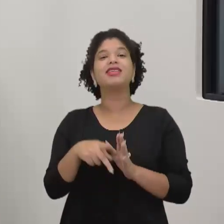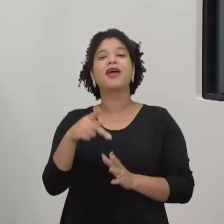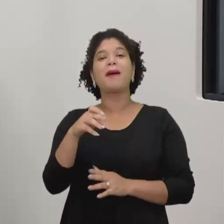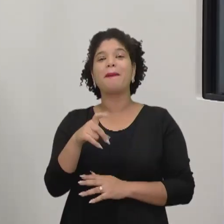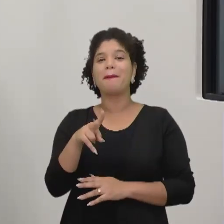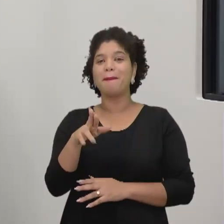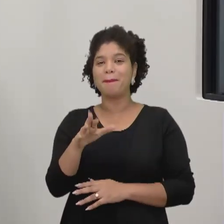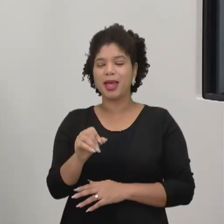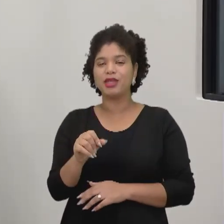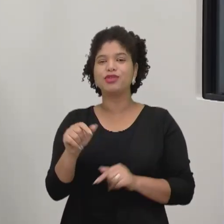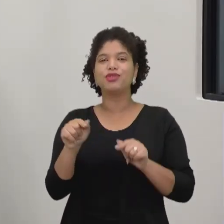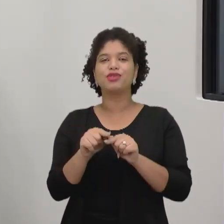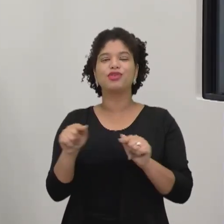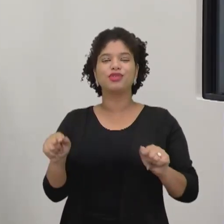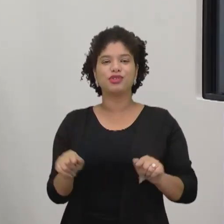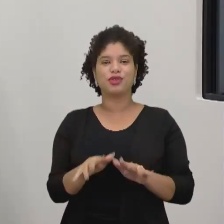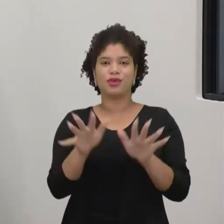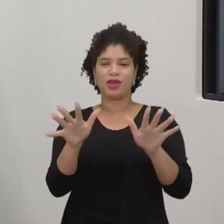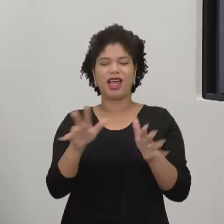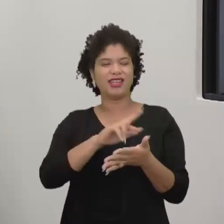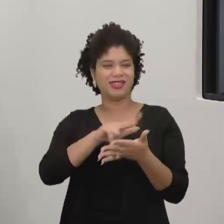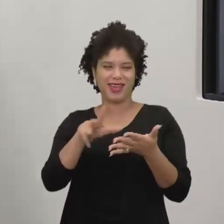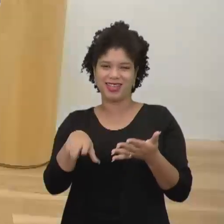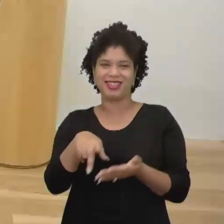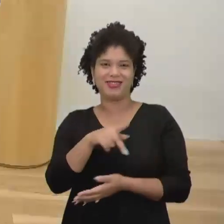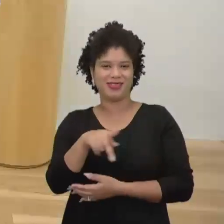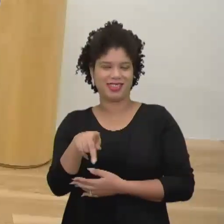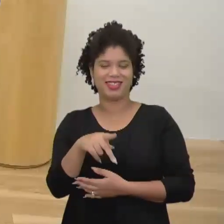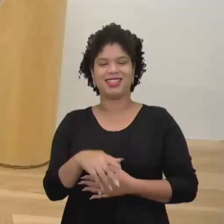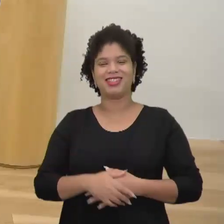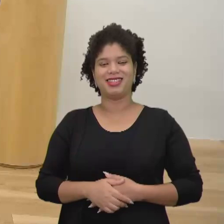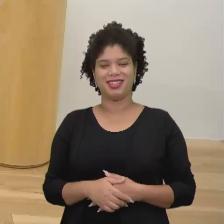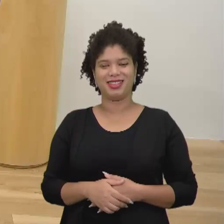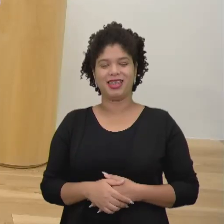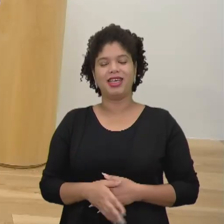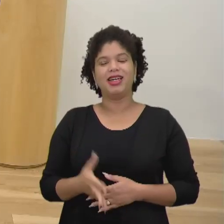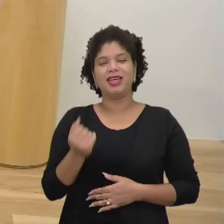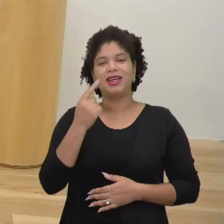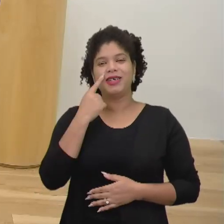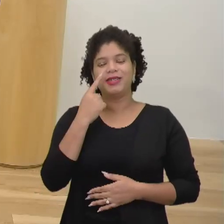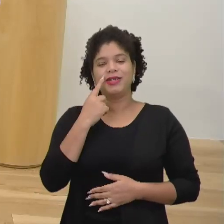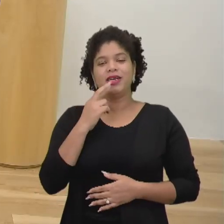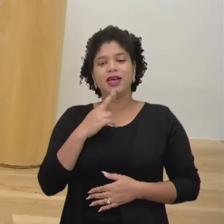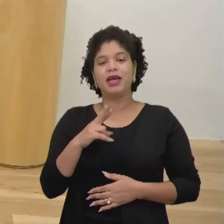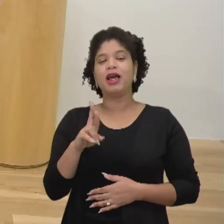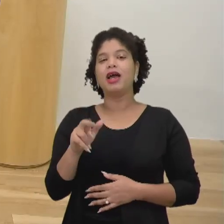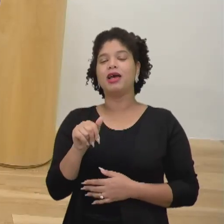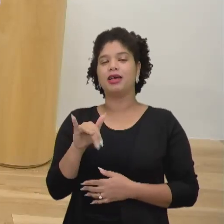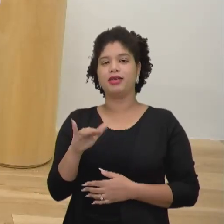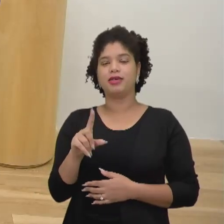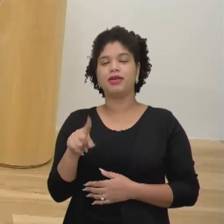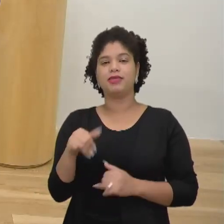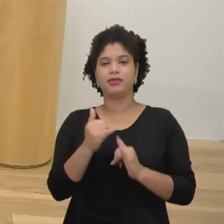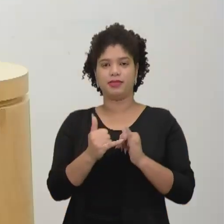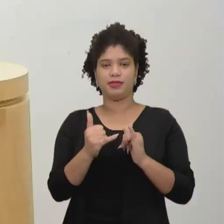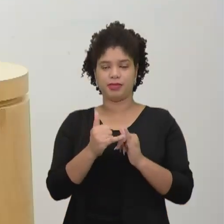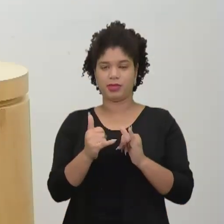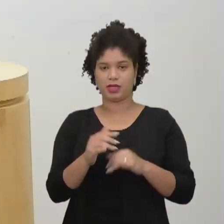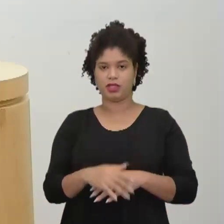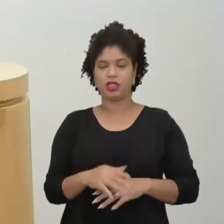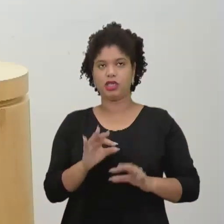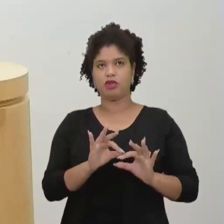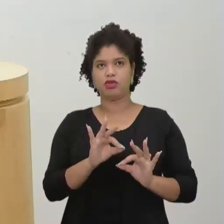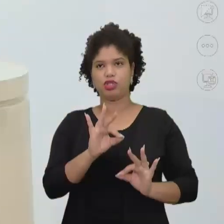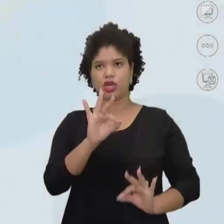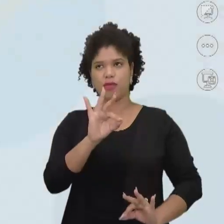professor Tuferra, que tá aí com a gente sempre. Bom, vamos lá, vamos fazer, vamos ver quanto dá. Então, falou em raio, é metade do diâmetro. Bom, se o meu